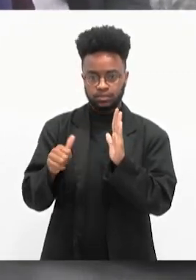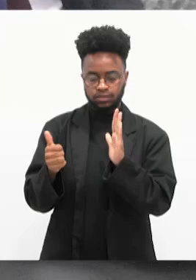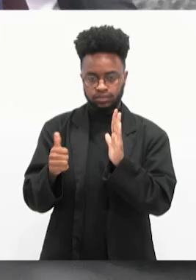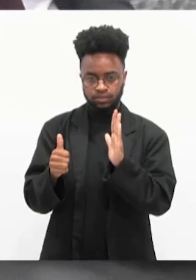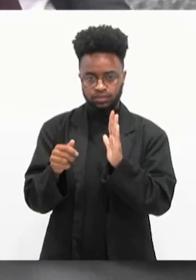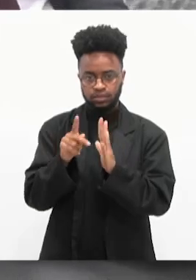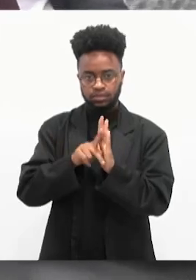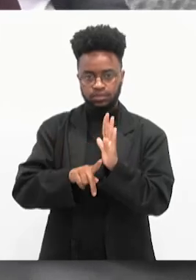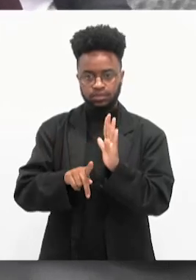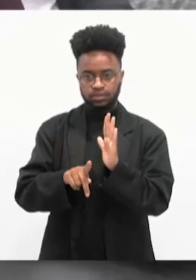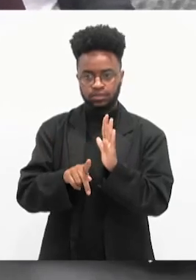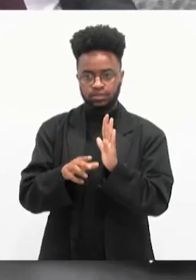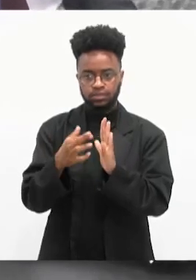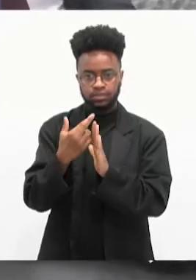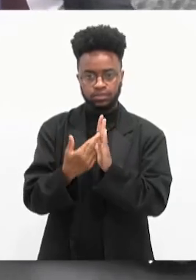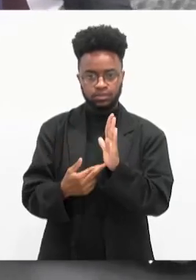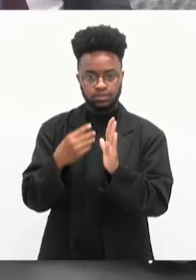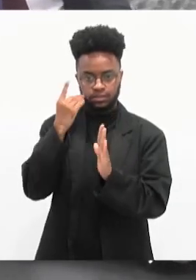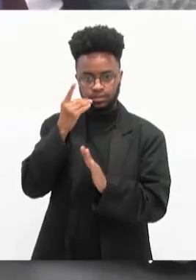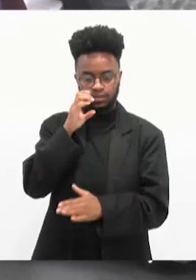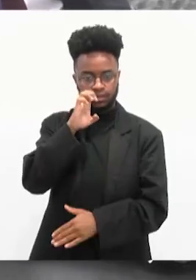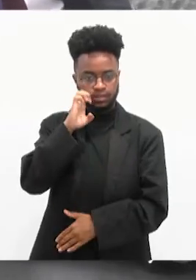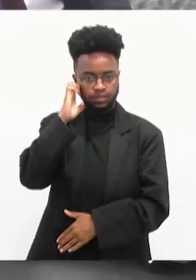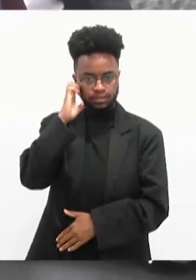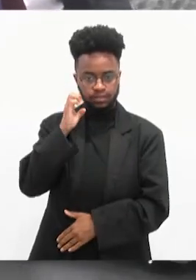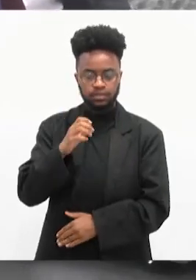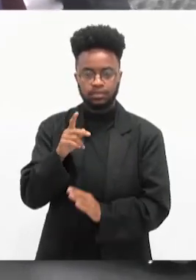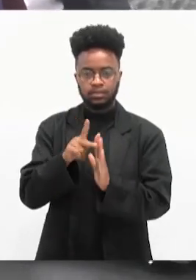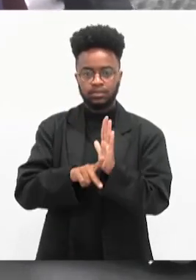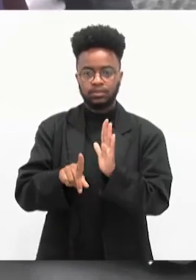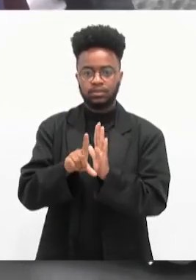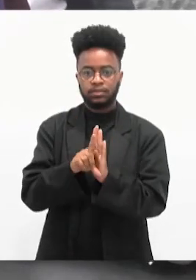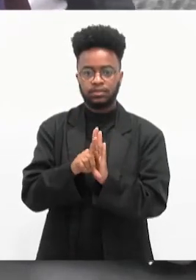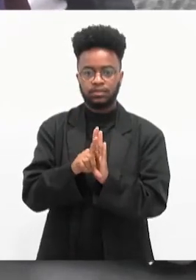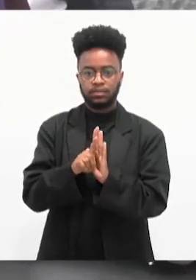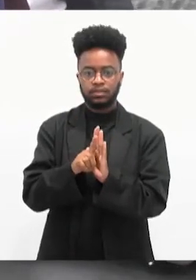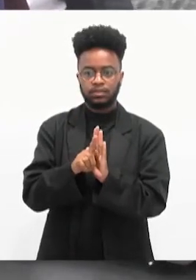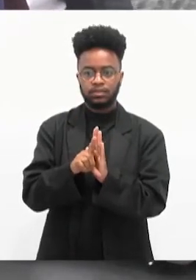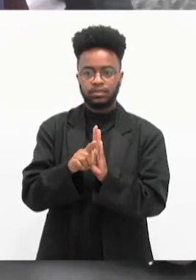11, projeto sob relatoria da deputada Eli Katakimoto, é o projeto de lei número